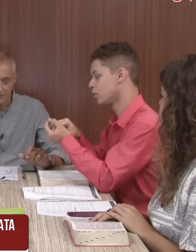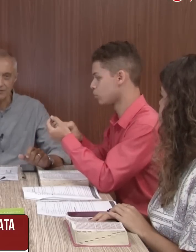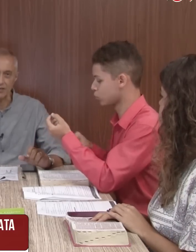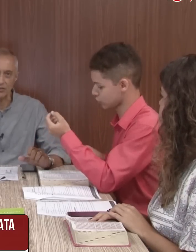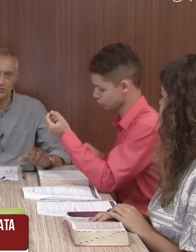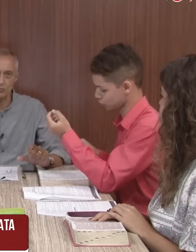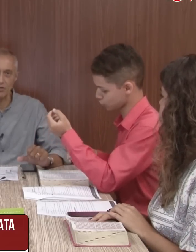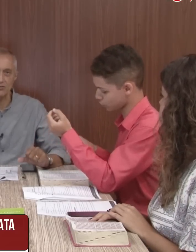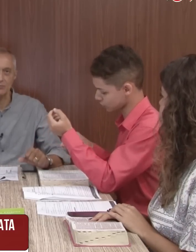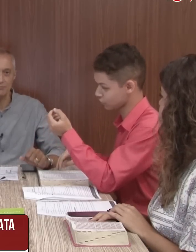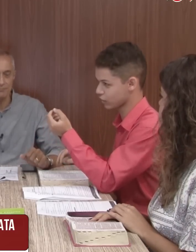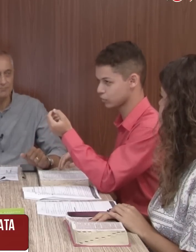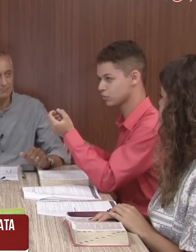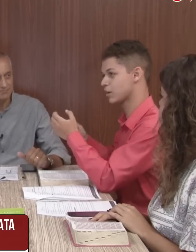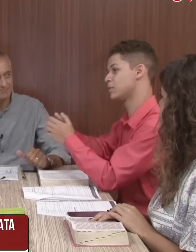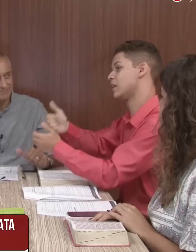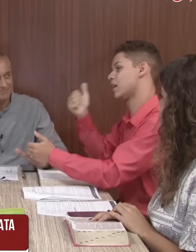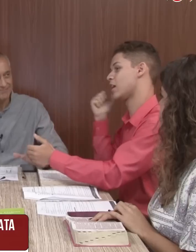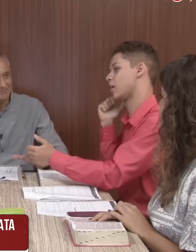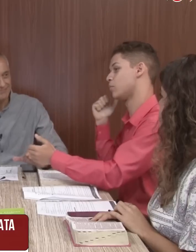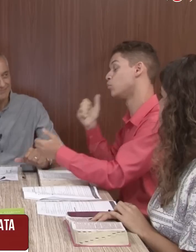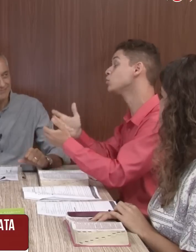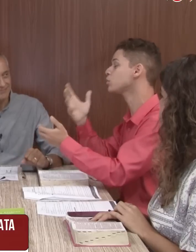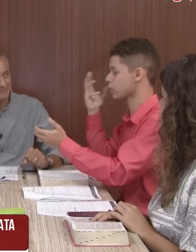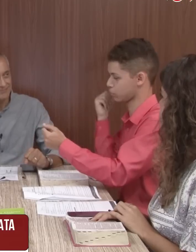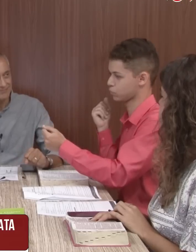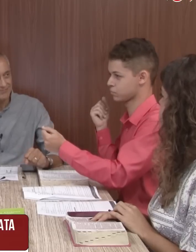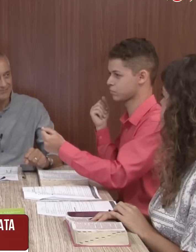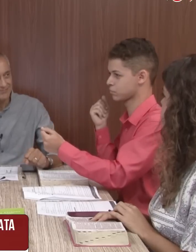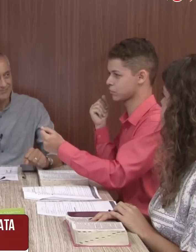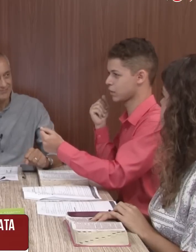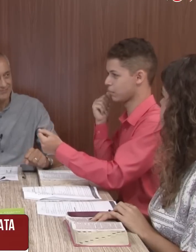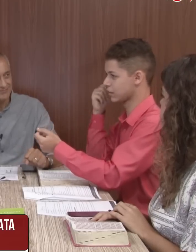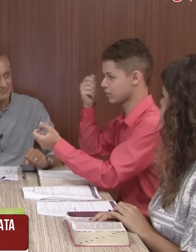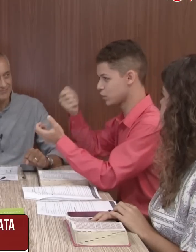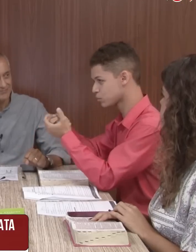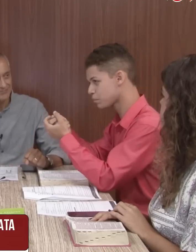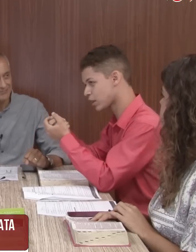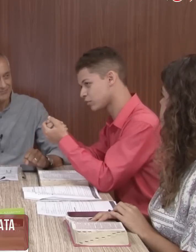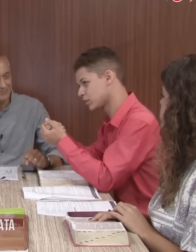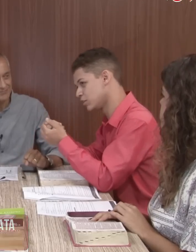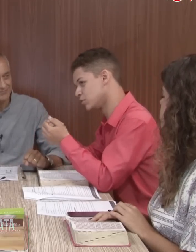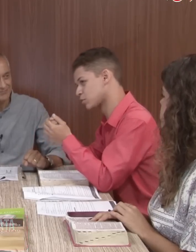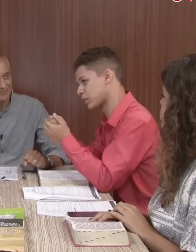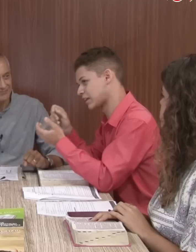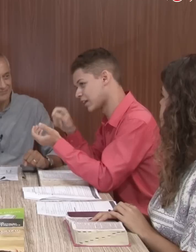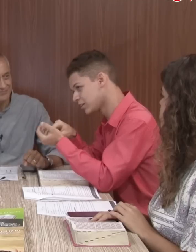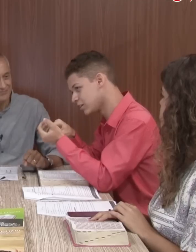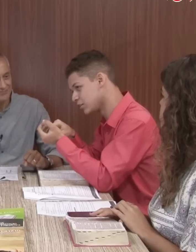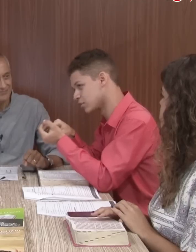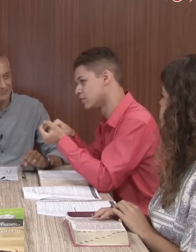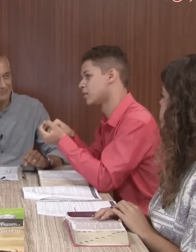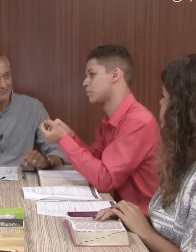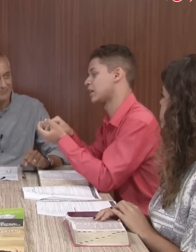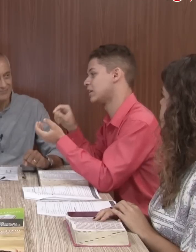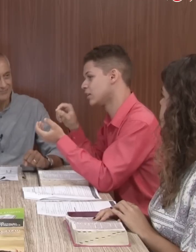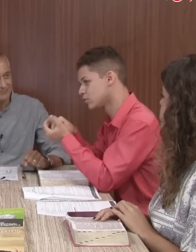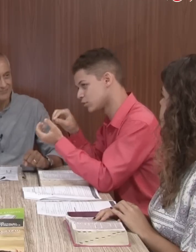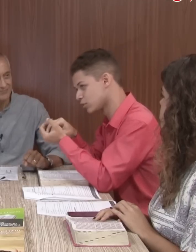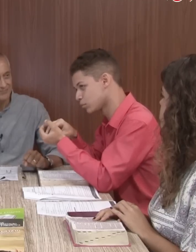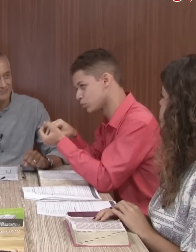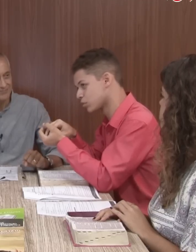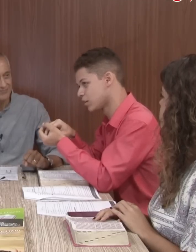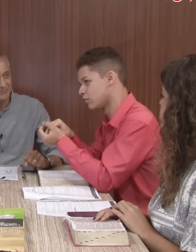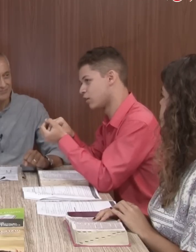estabelecido. Porque Isso Jesus mesmo. pode ter falado isso há muito tempo, mas a mesma palavra que ele disse para aquela igreja, para